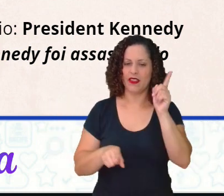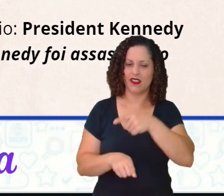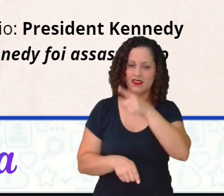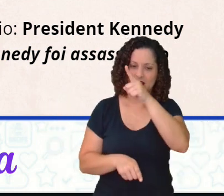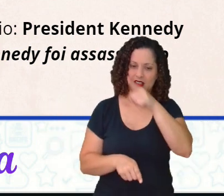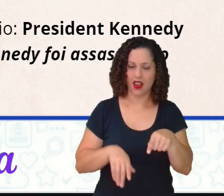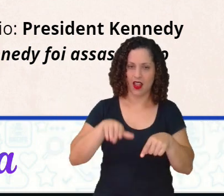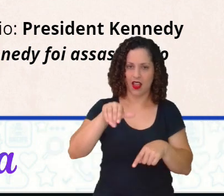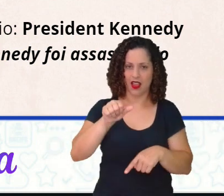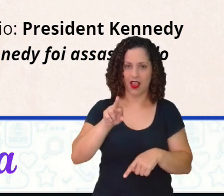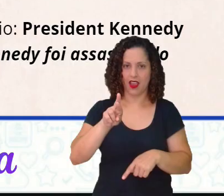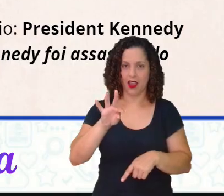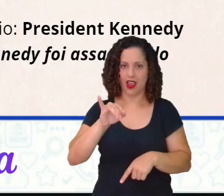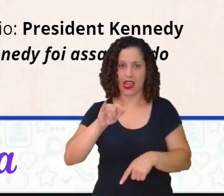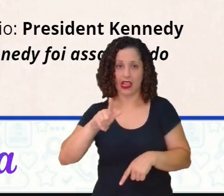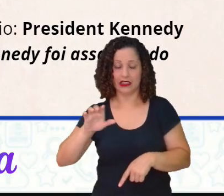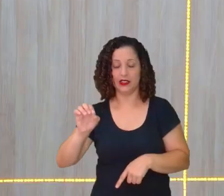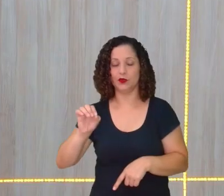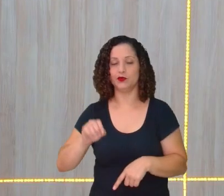definido. Deixa eu só falar